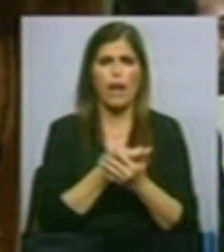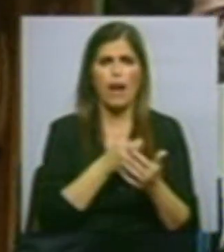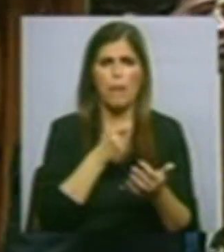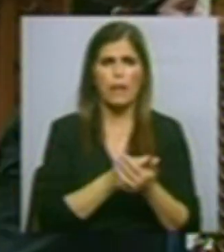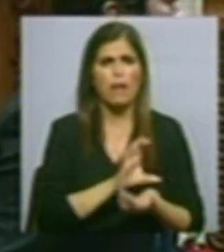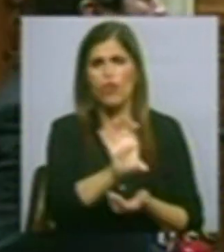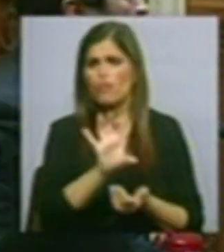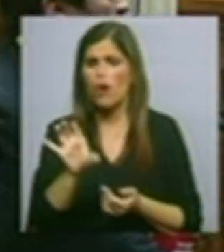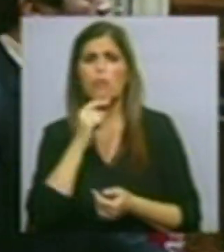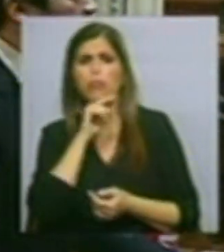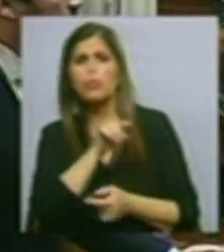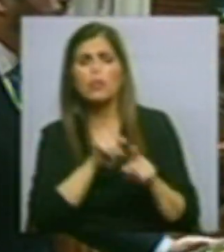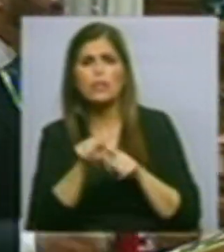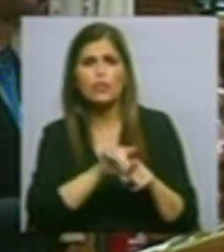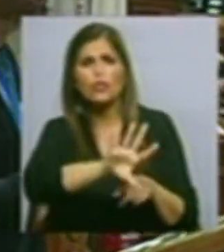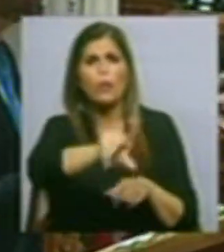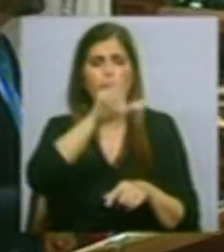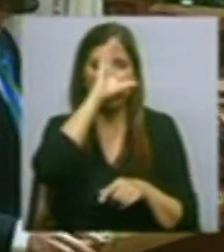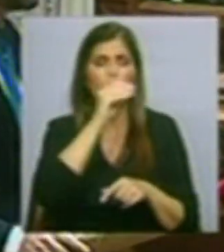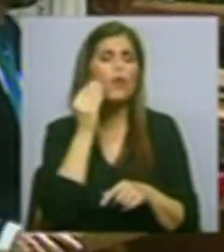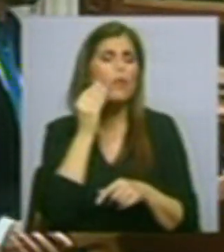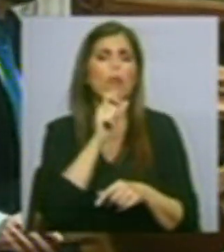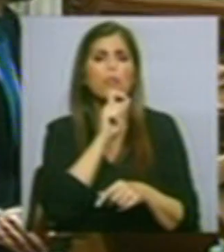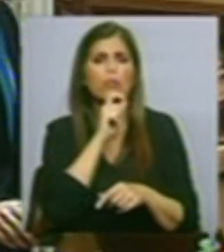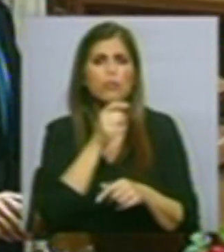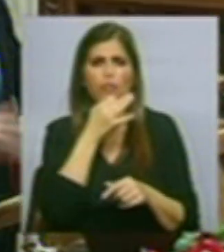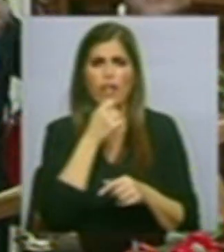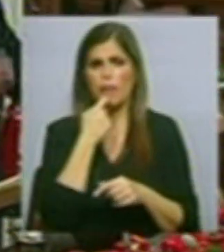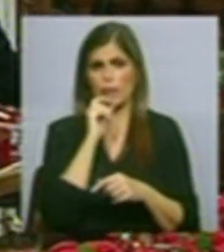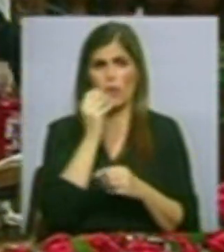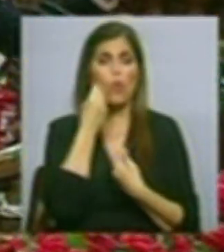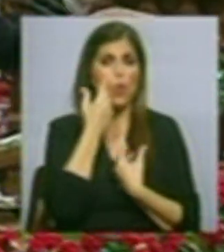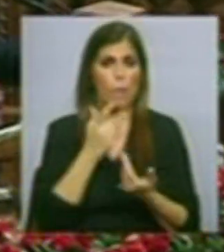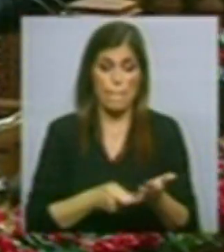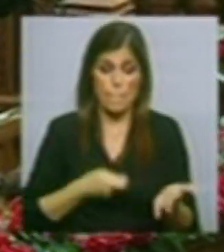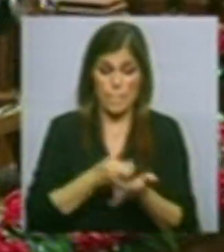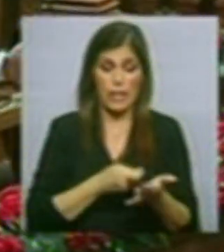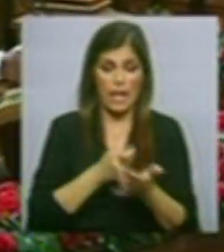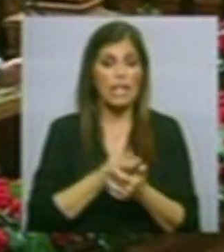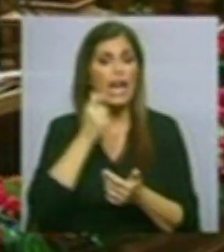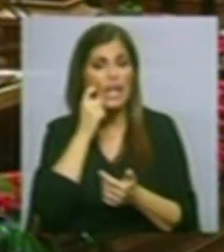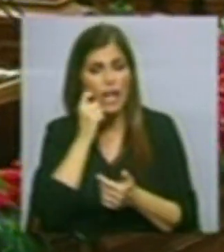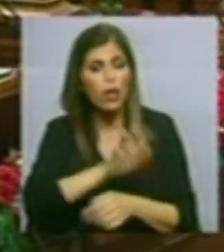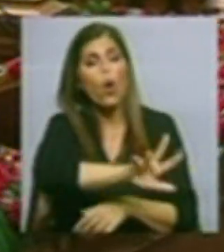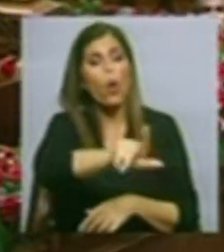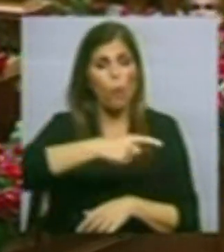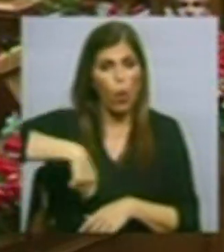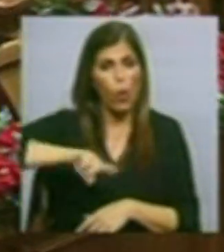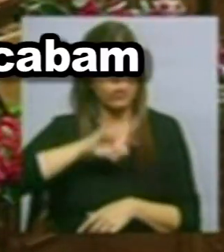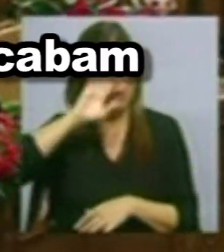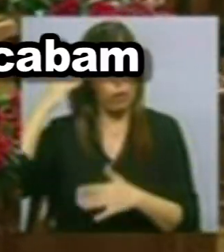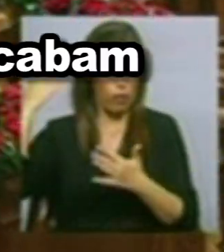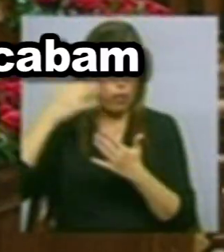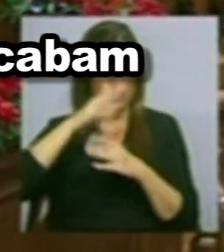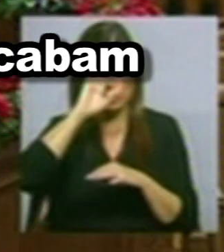vitalícias a políticos que roubaram o Estado? Como podemos falar de abril a pagar àqueles que nos roubaram nos últimos anos?